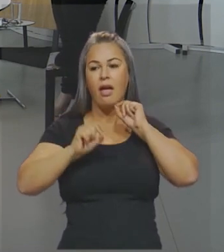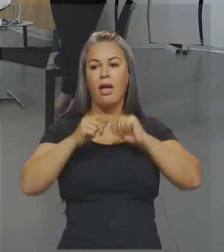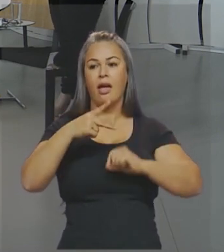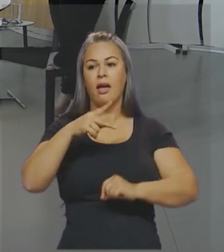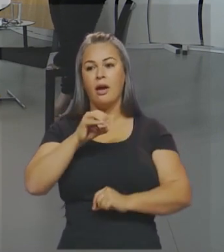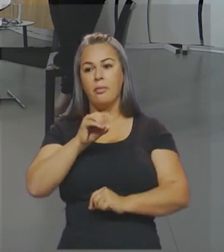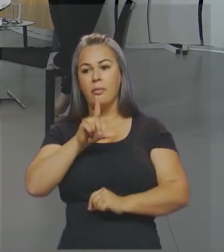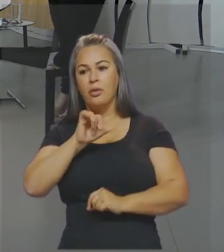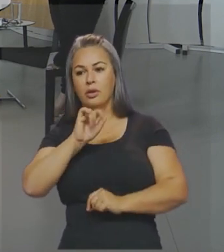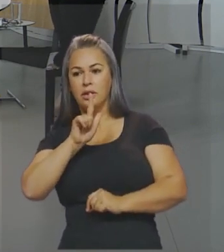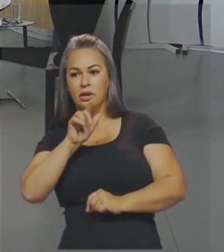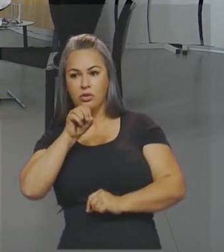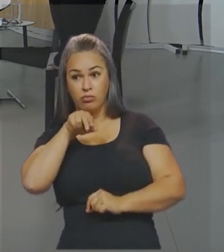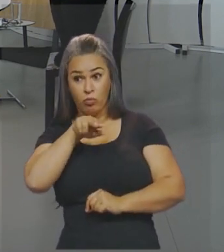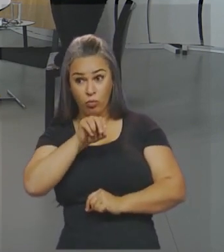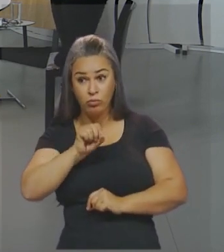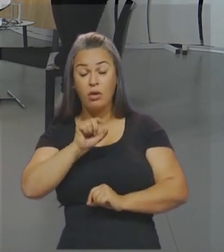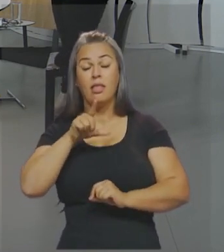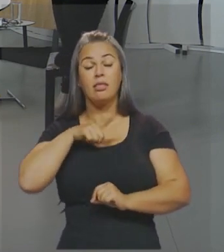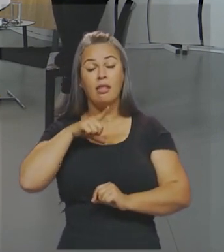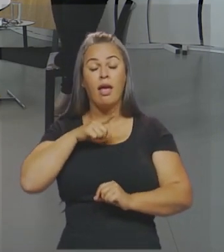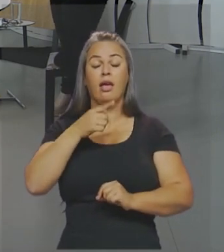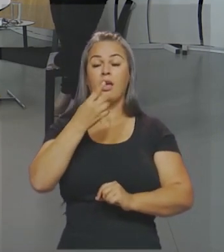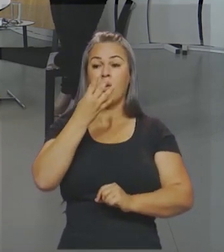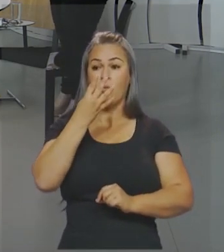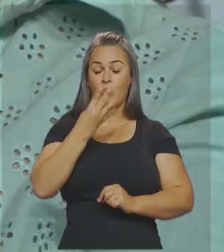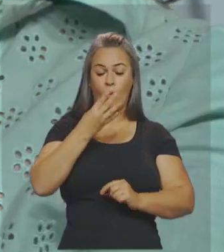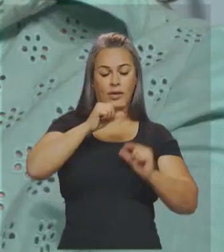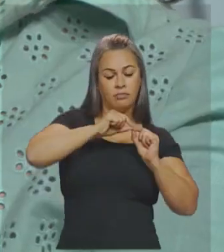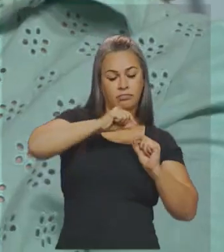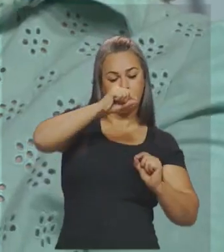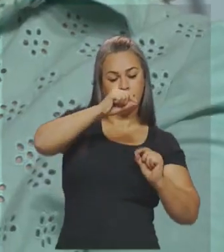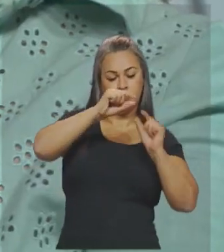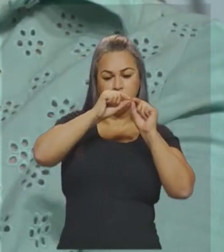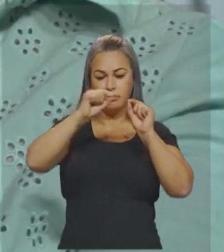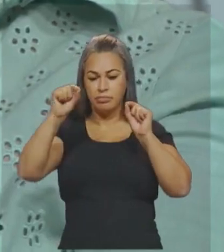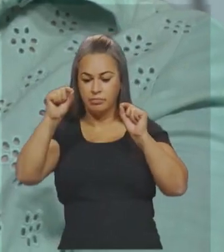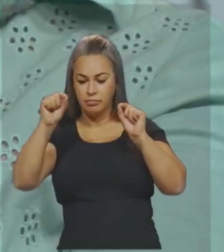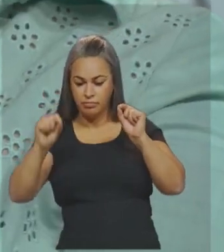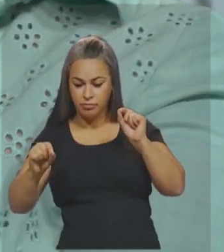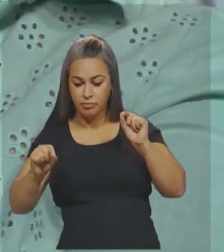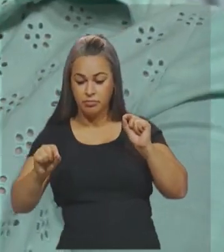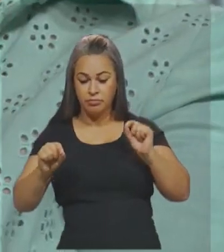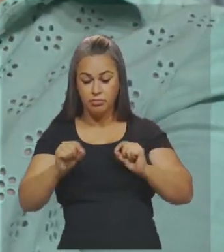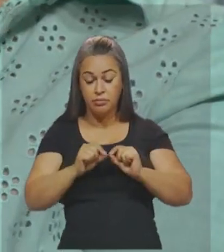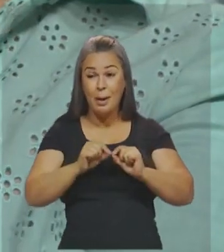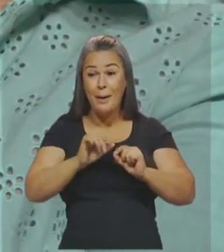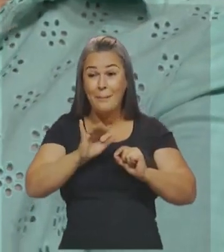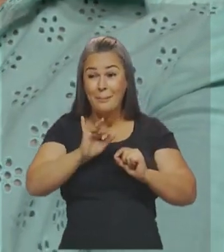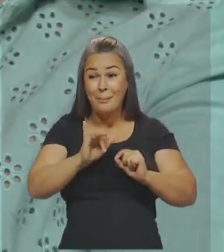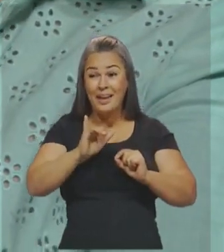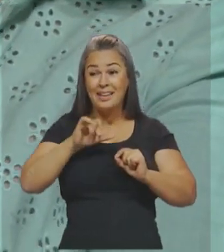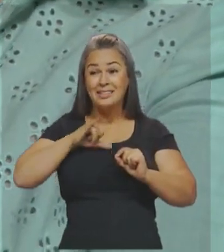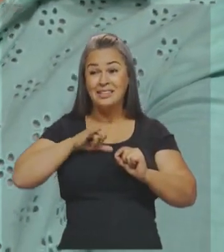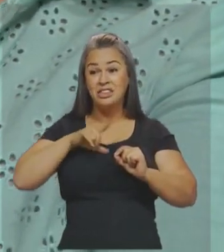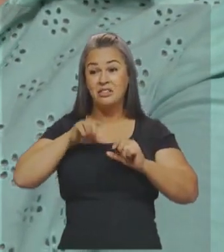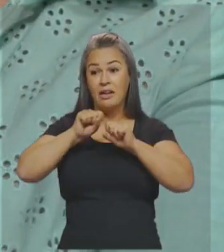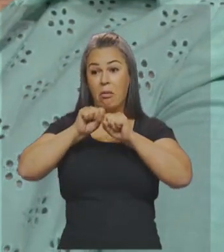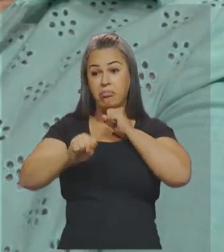tá? Agora, se esses quadros tivesse quebrado aqui, ó, aberto aqui,